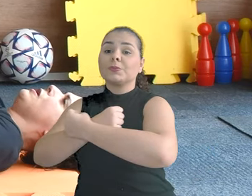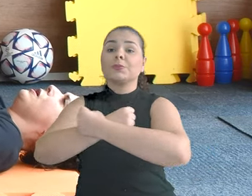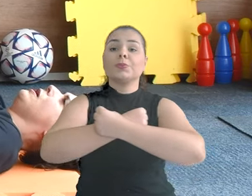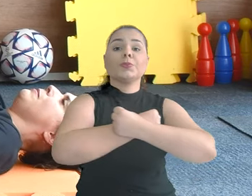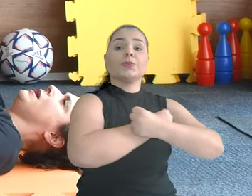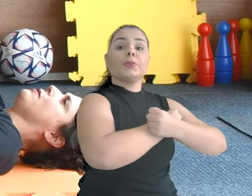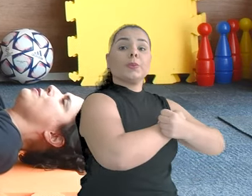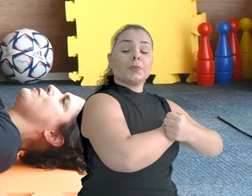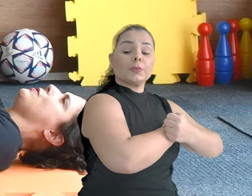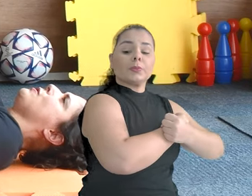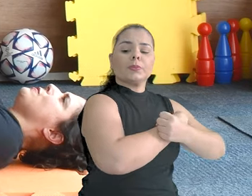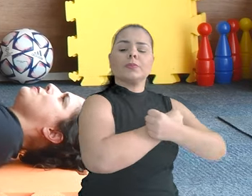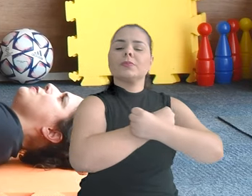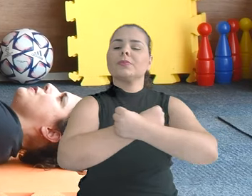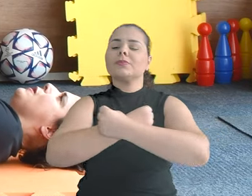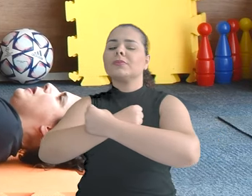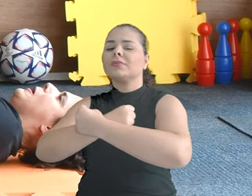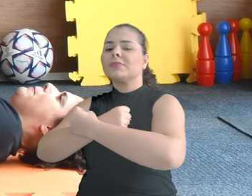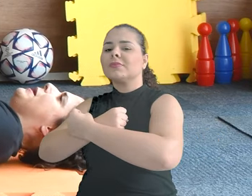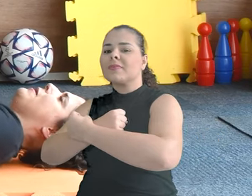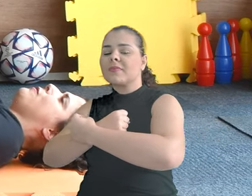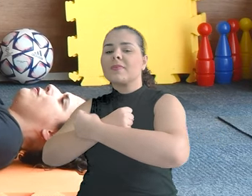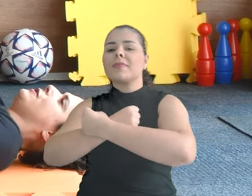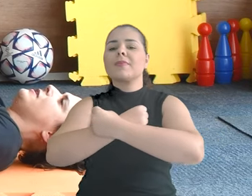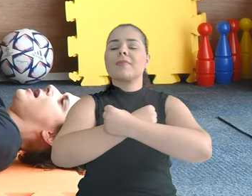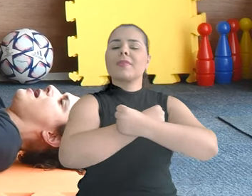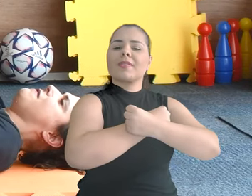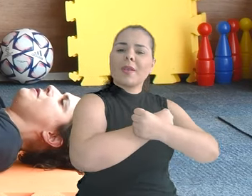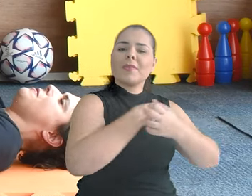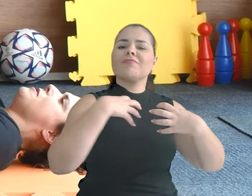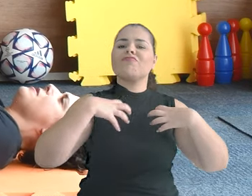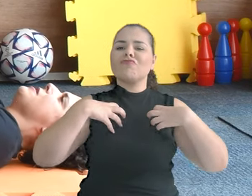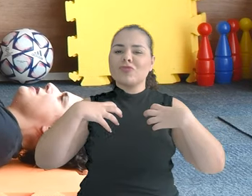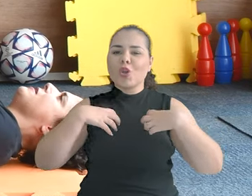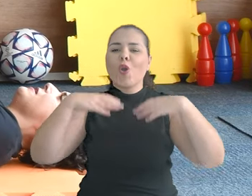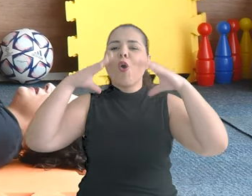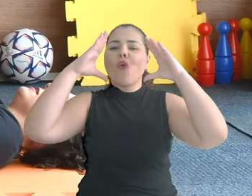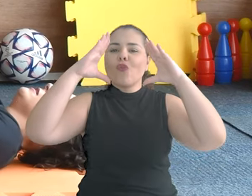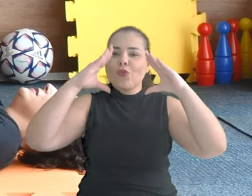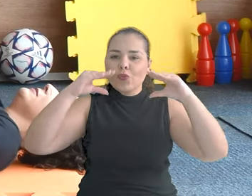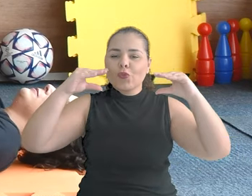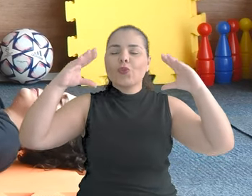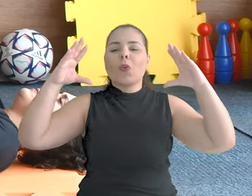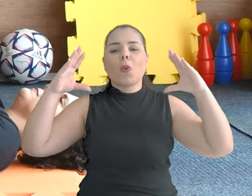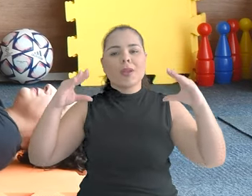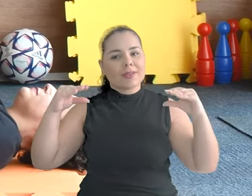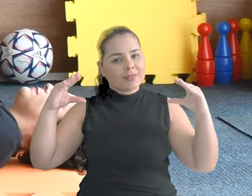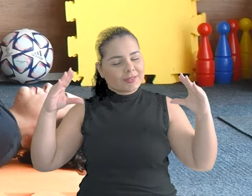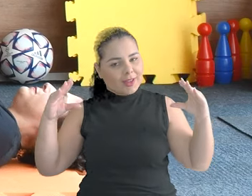outro, bem gostoso, bem confortável.